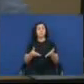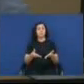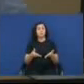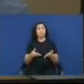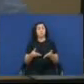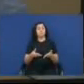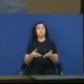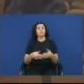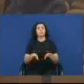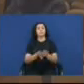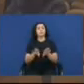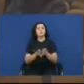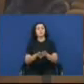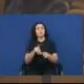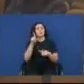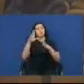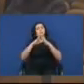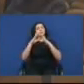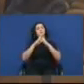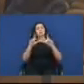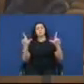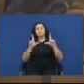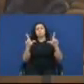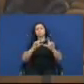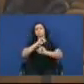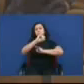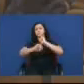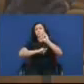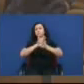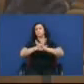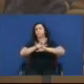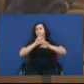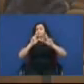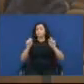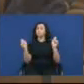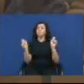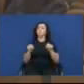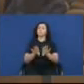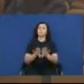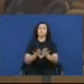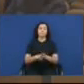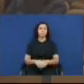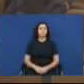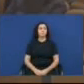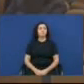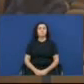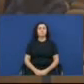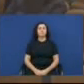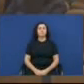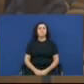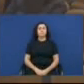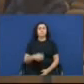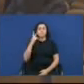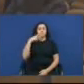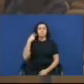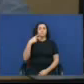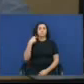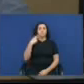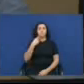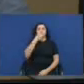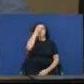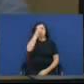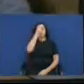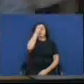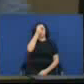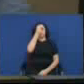no plenário, e também aqueles que nos acompanham pelos diversos veículos de comunicação. Questão de ordem, presidente. Pela ordem, vereador Jorge